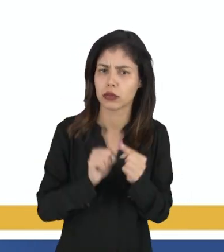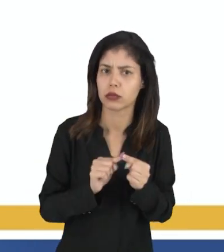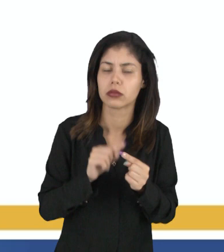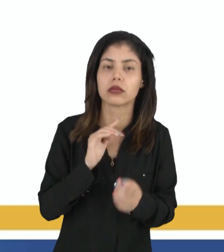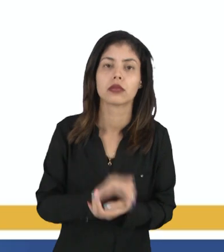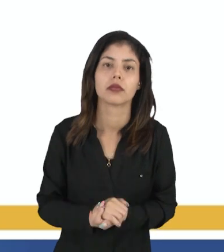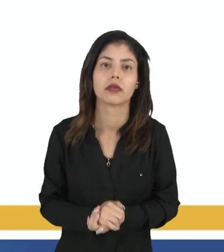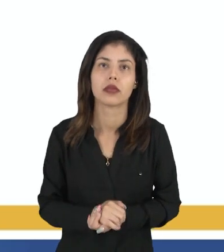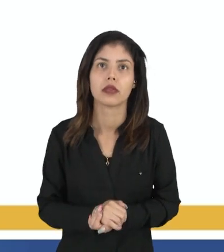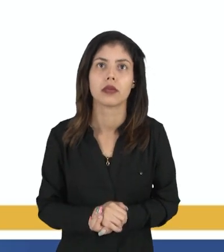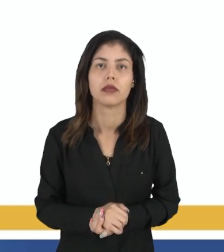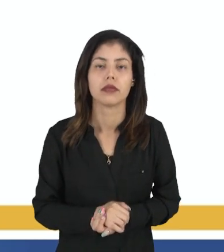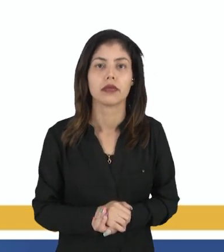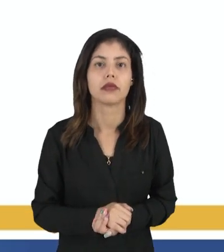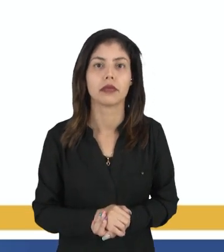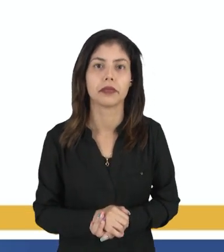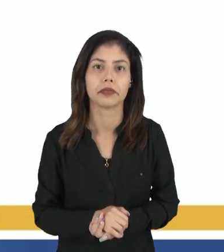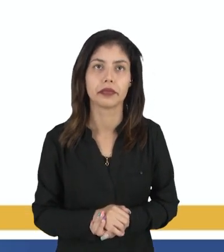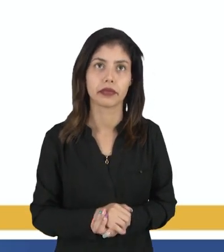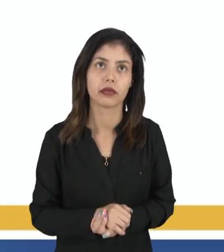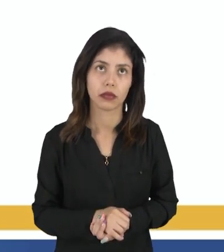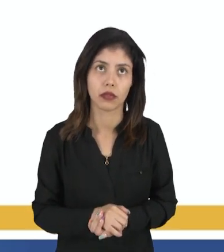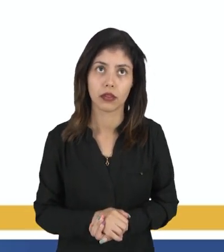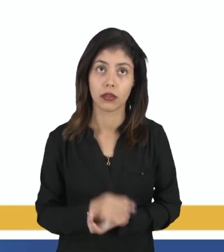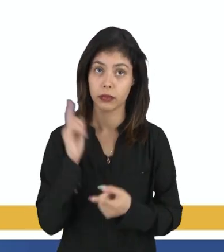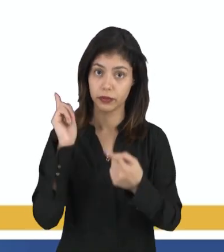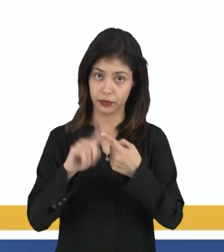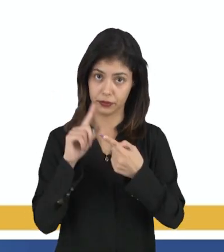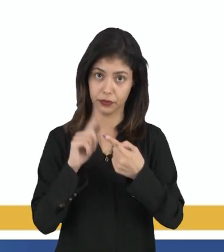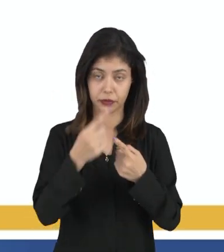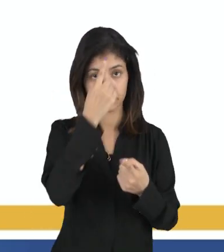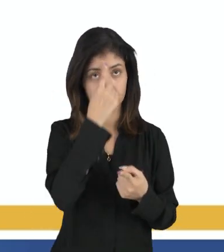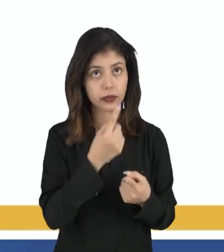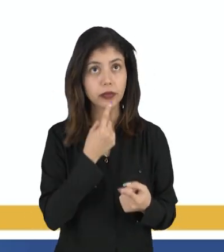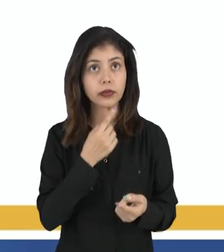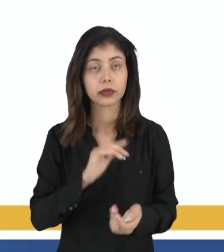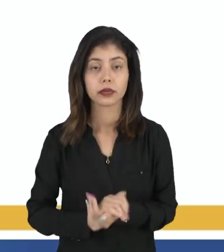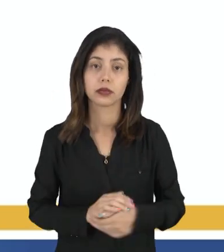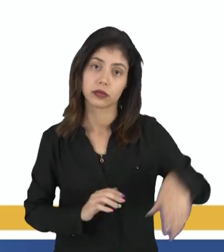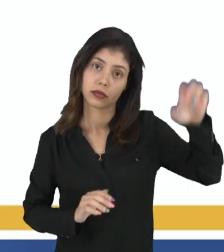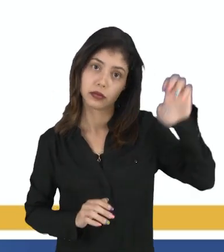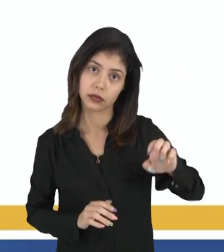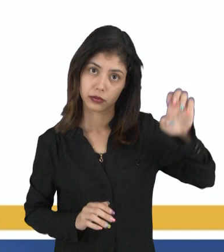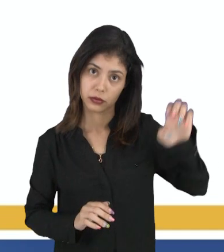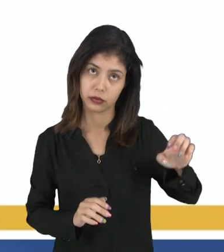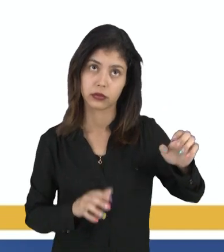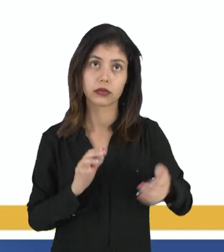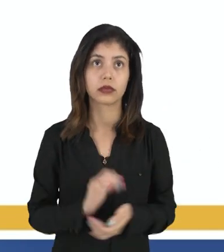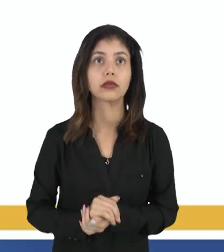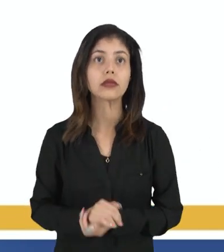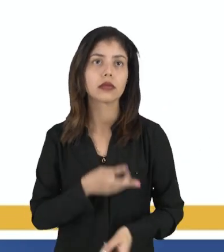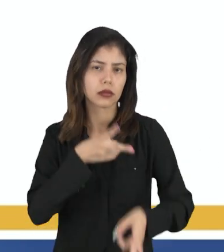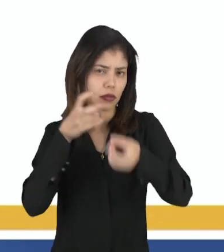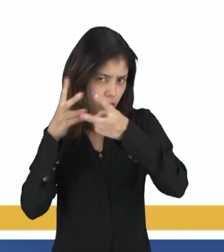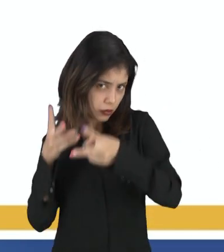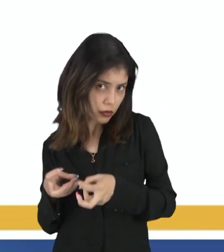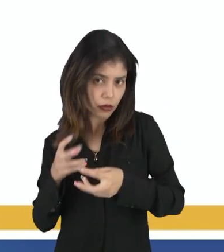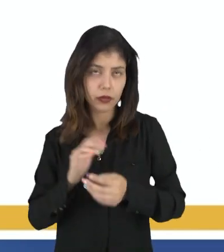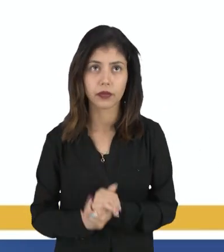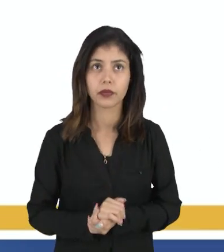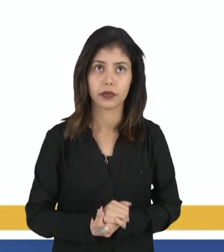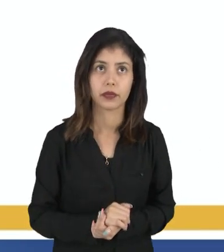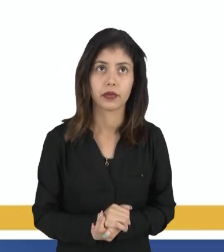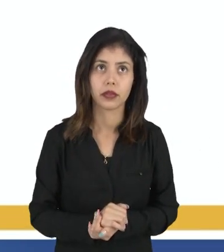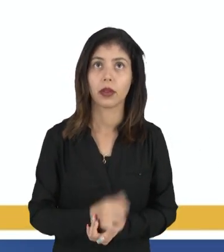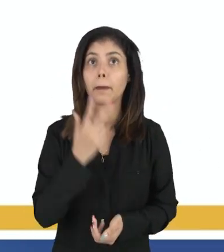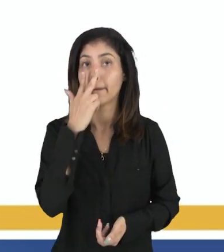próximos, eles sejam íntimos. Na primeira imagem, do lado esquerdo de vocês, observem que